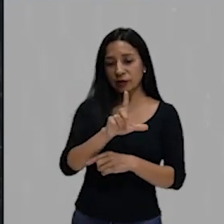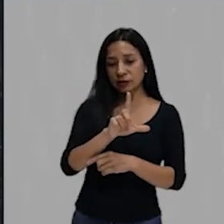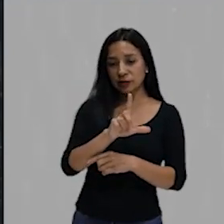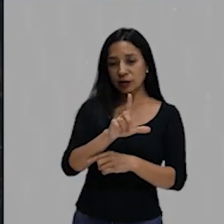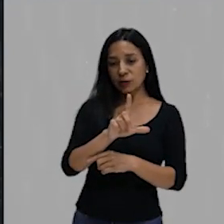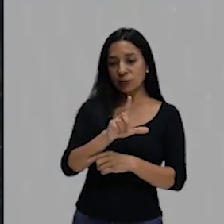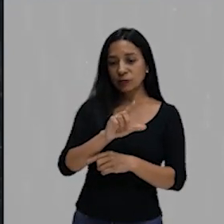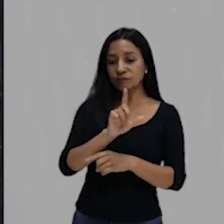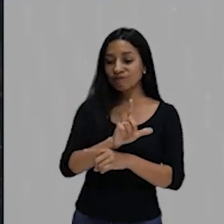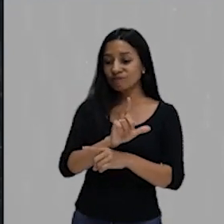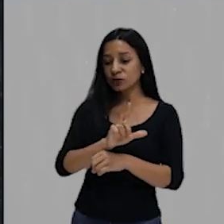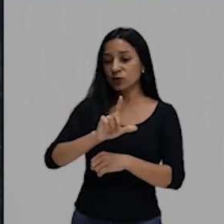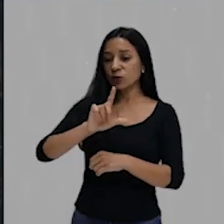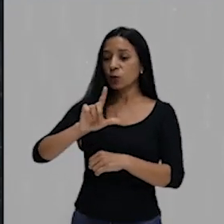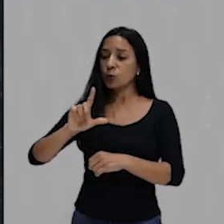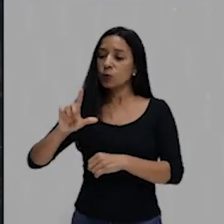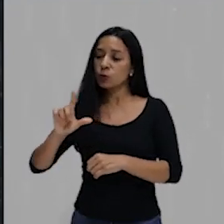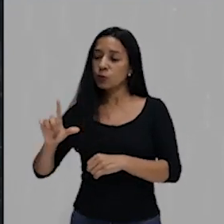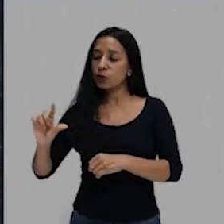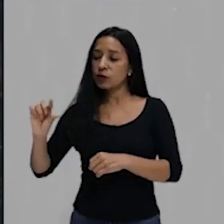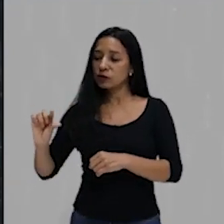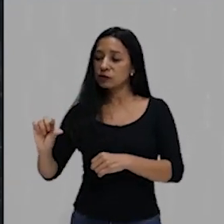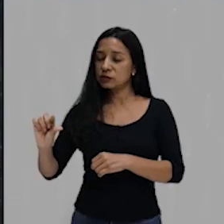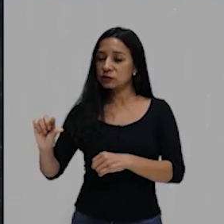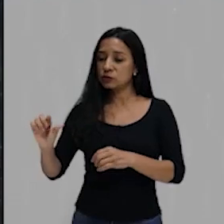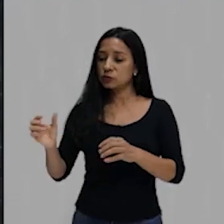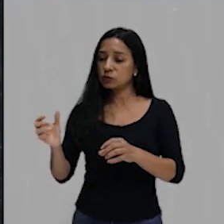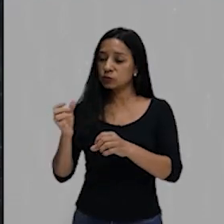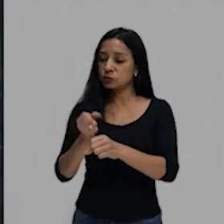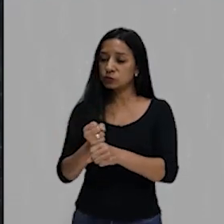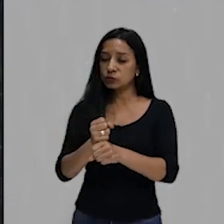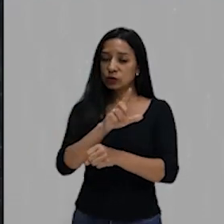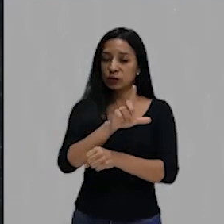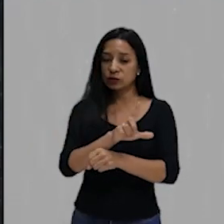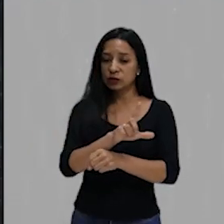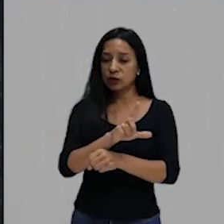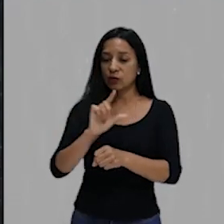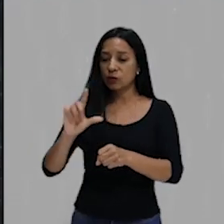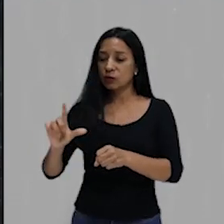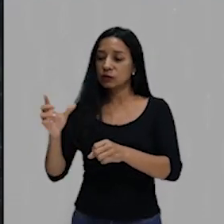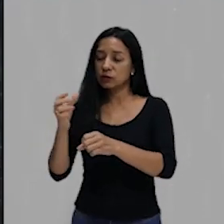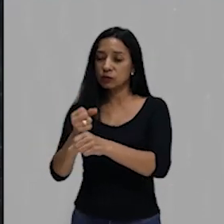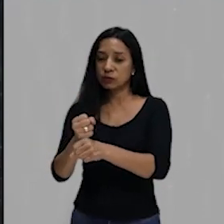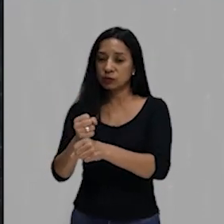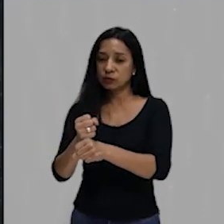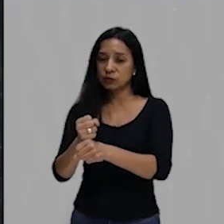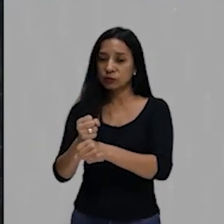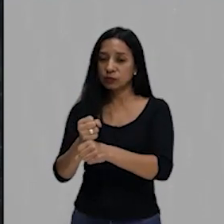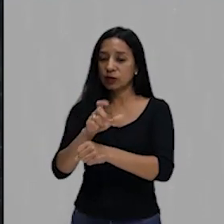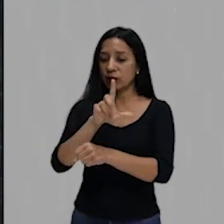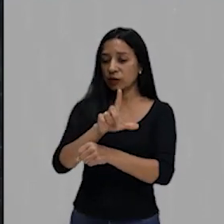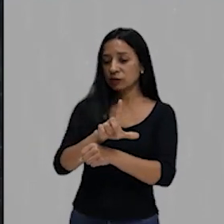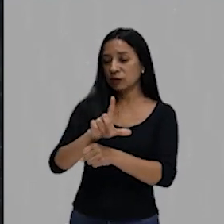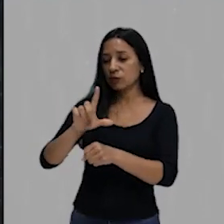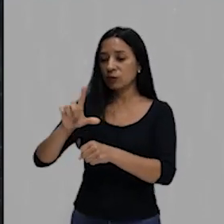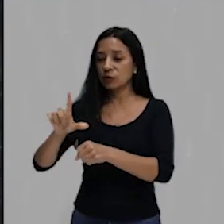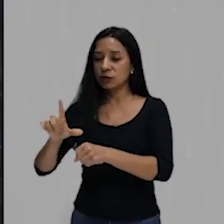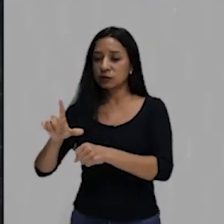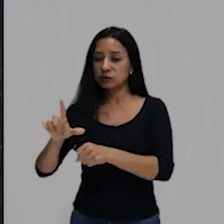eu junto um Lzão daqui com um Lzinho daqui, vai formar um indivíduo Lzão,